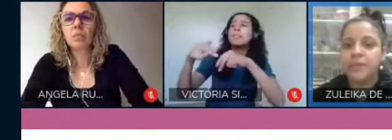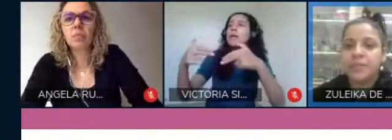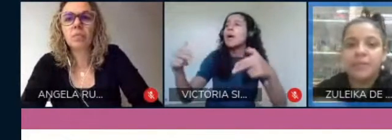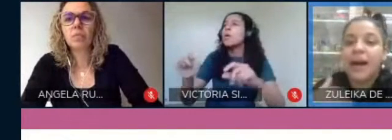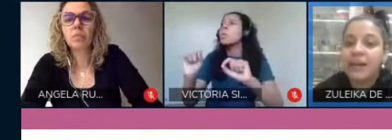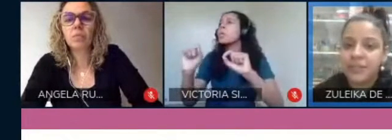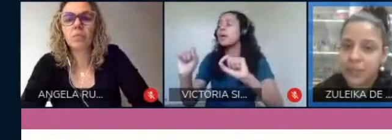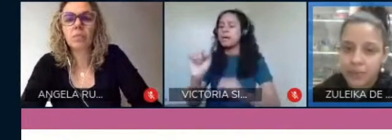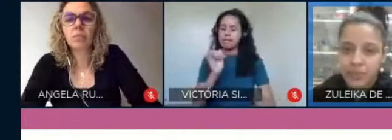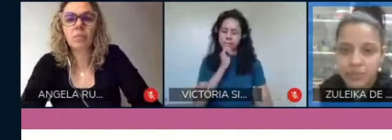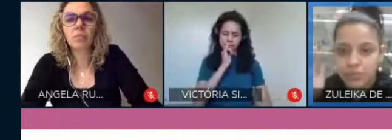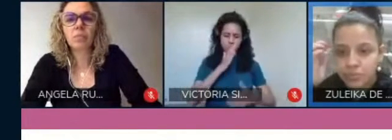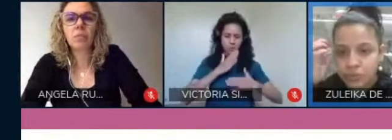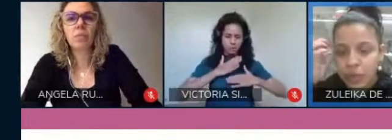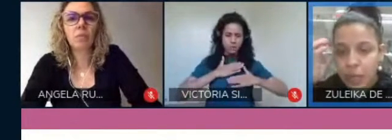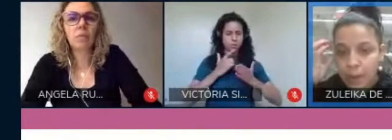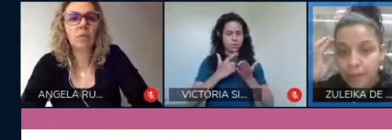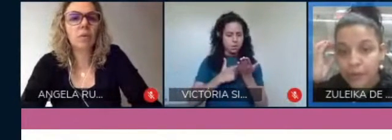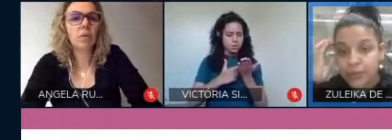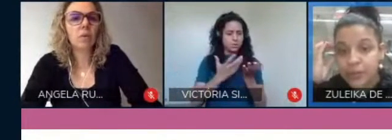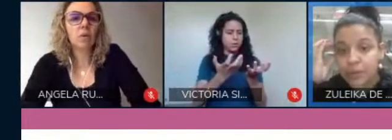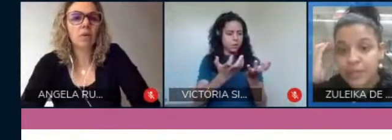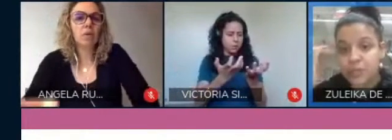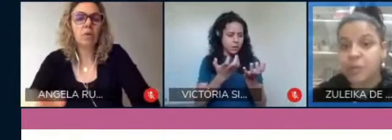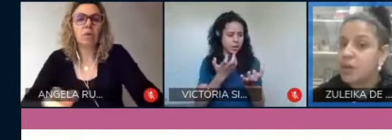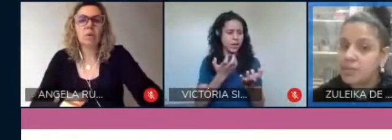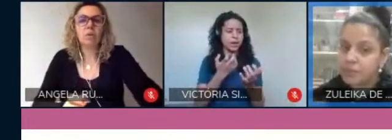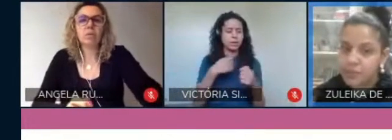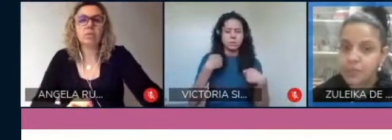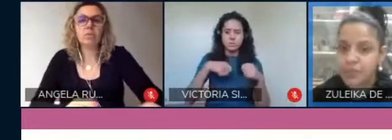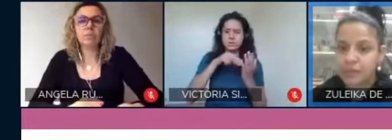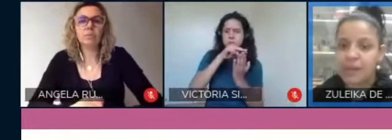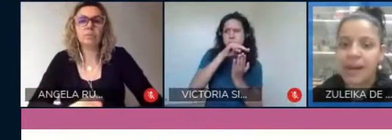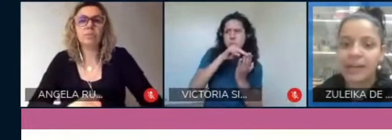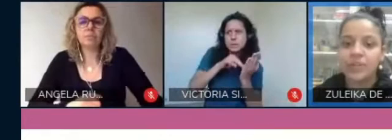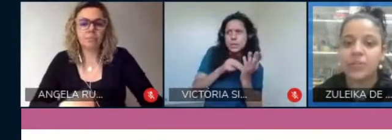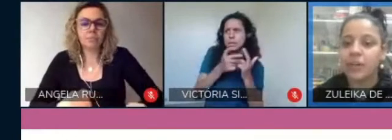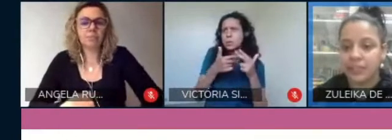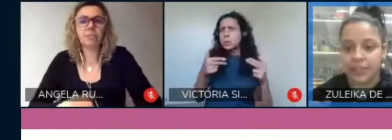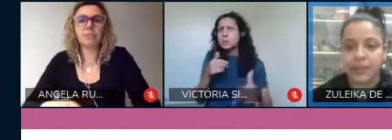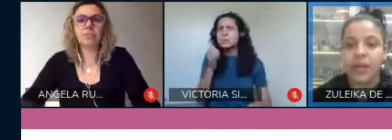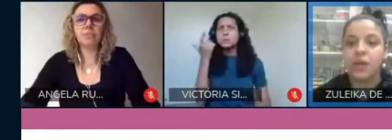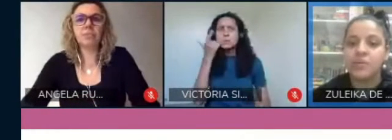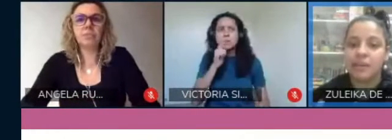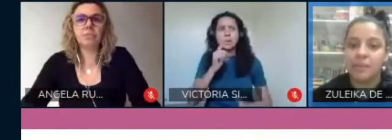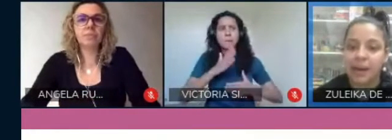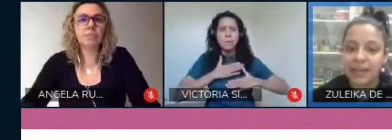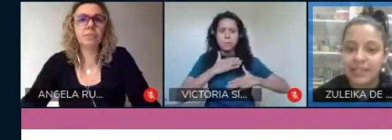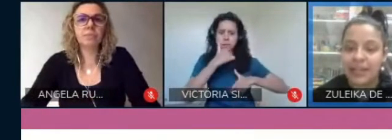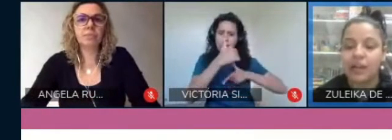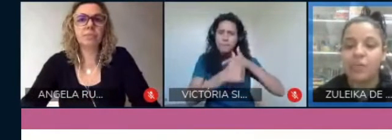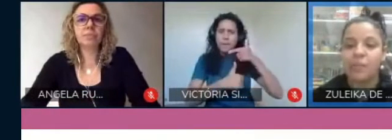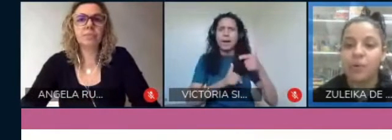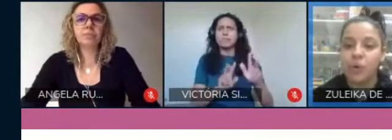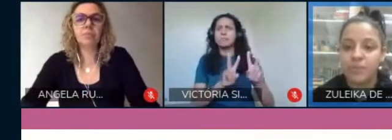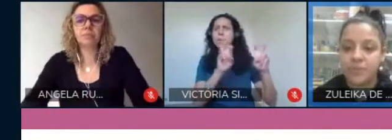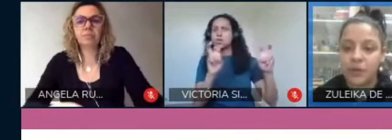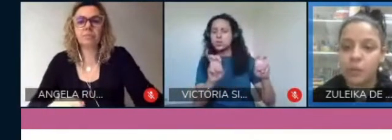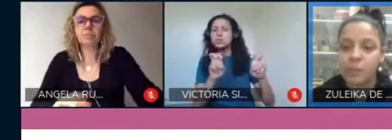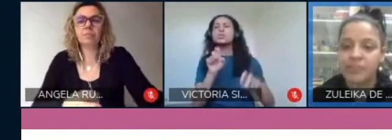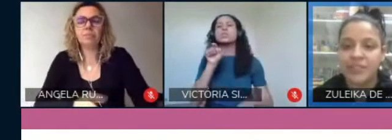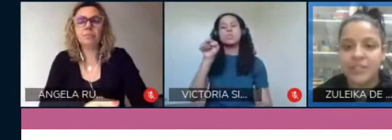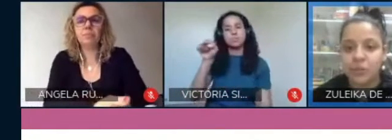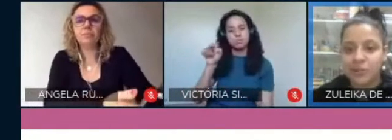para eu me aproximar de tal assunto, para eu ter uma resposta para os meus trabalhos, ok. Sabe Mais, ele é uma